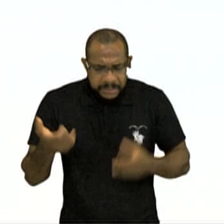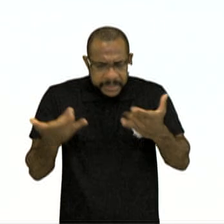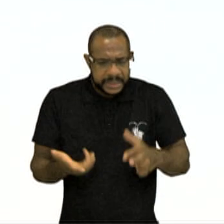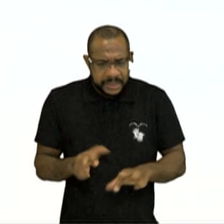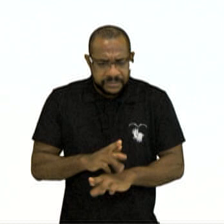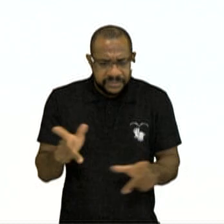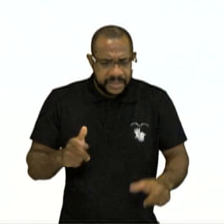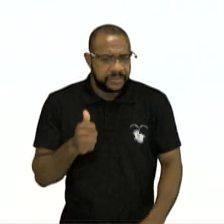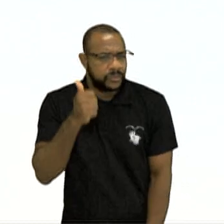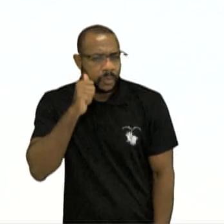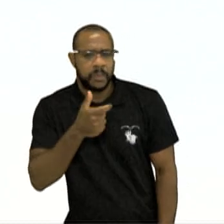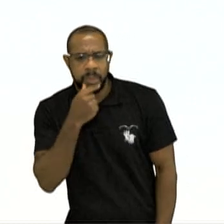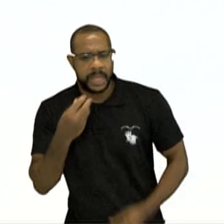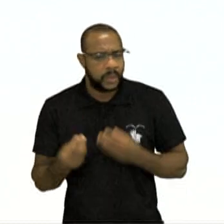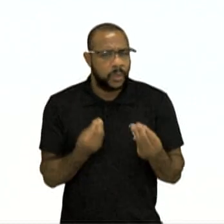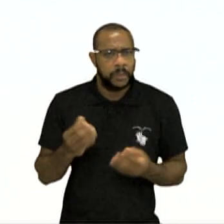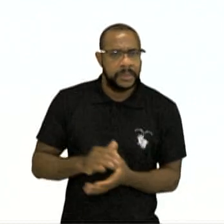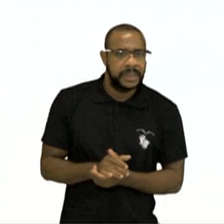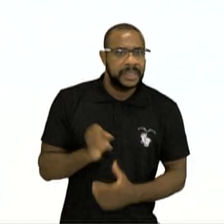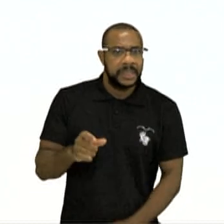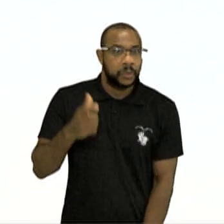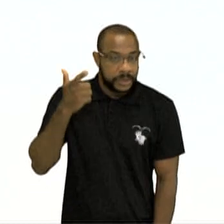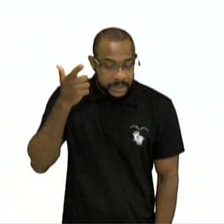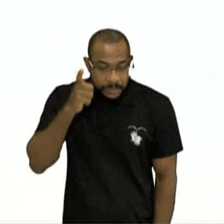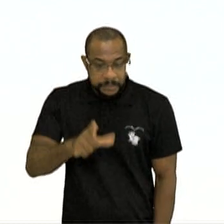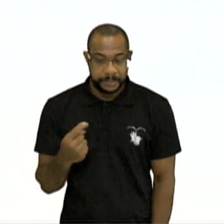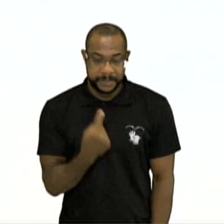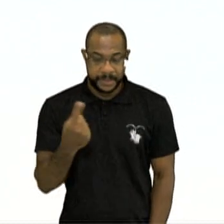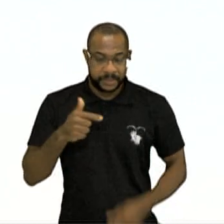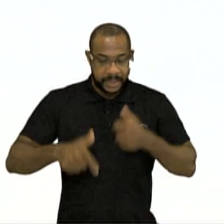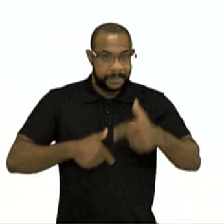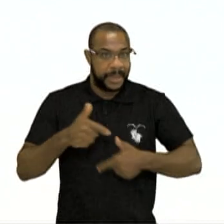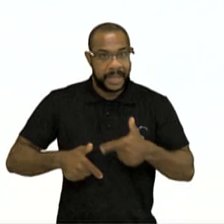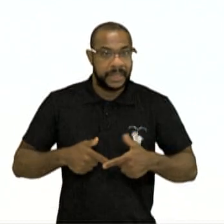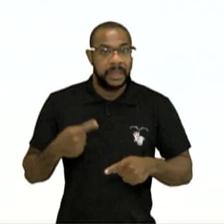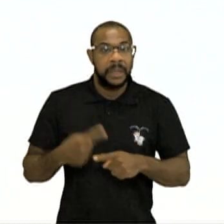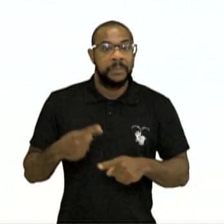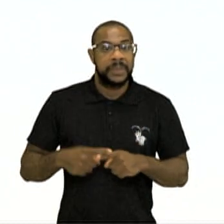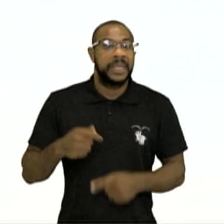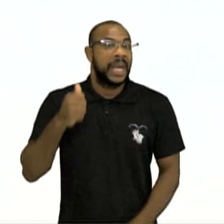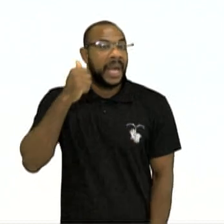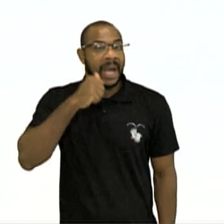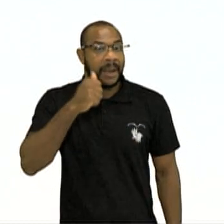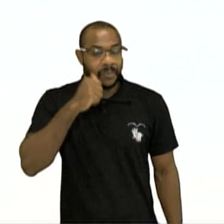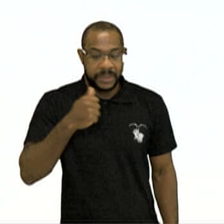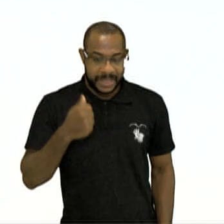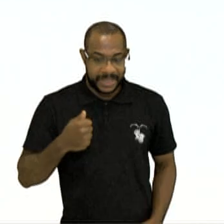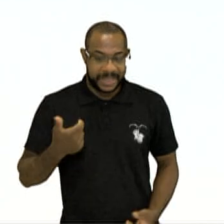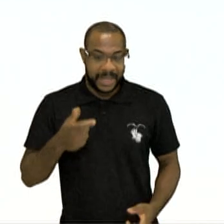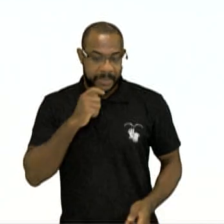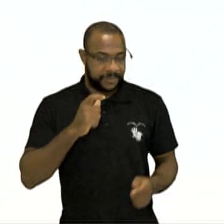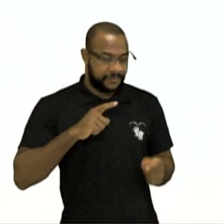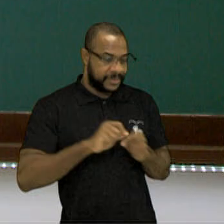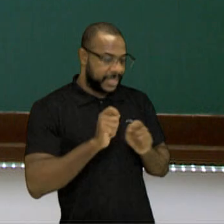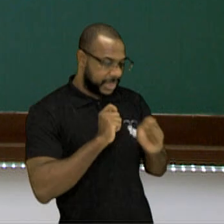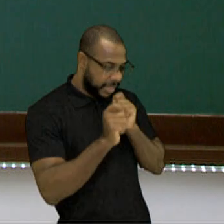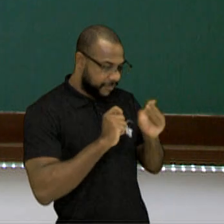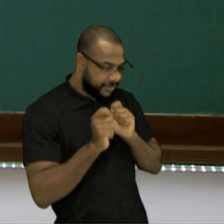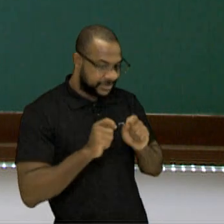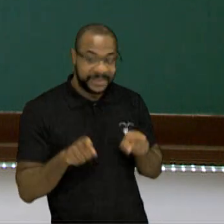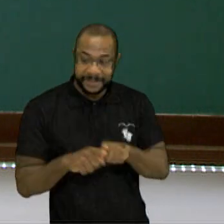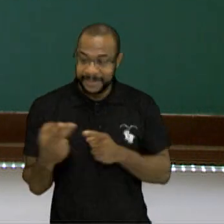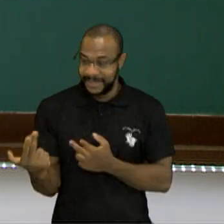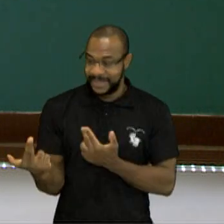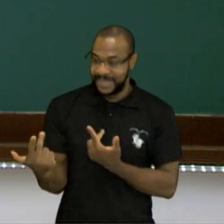gênero? Só fui conseguir meu primeiro trabalho porque a pessoa que me contratou também era mulher, Daiane Linden. Então